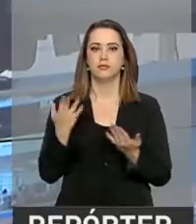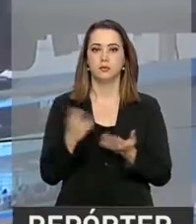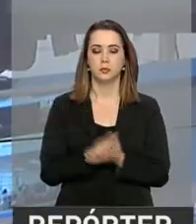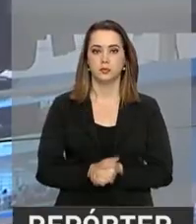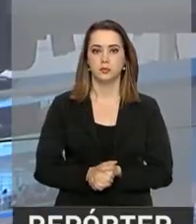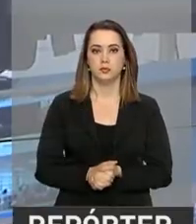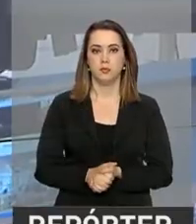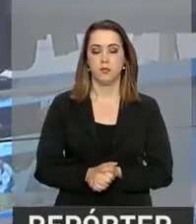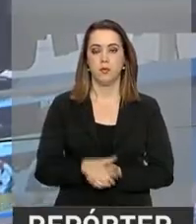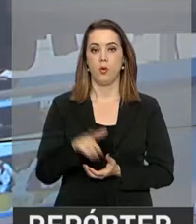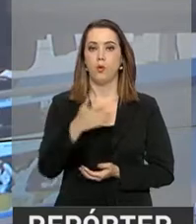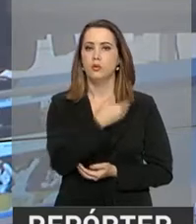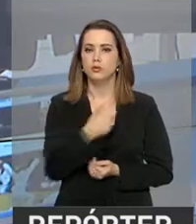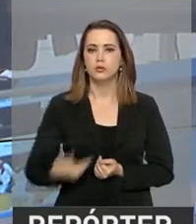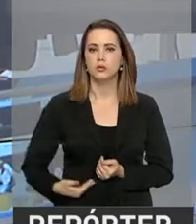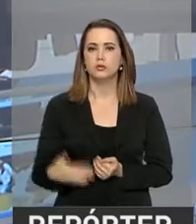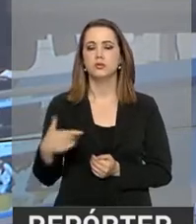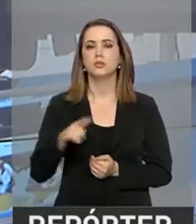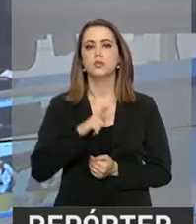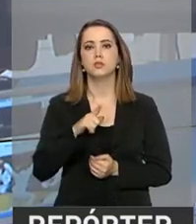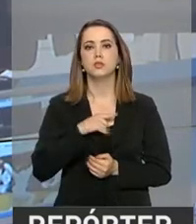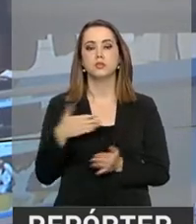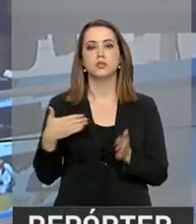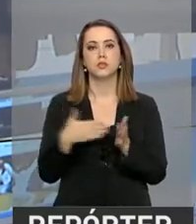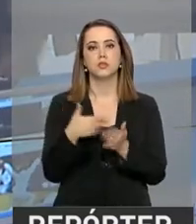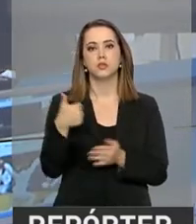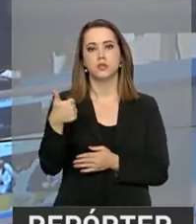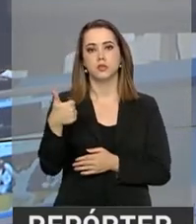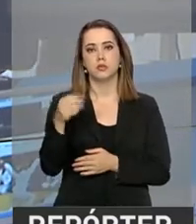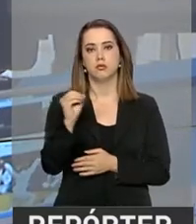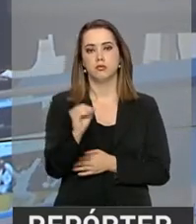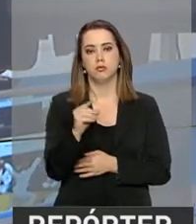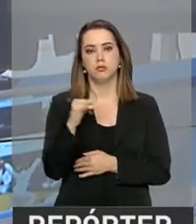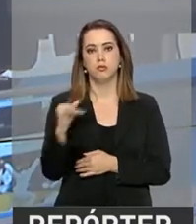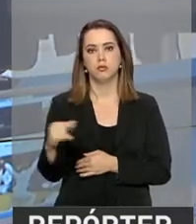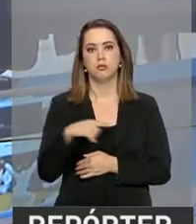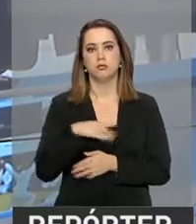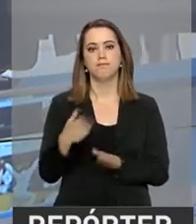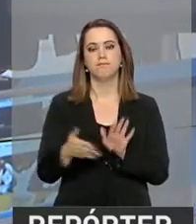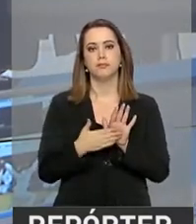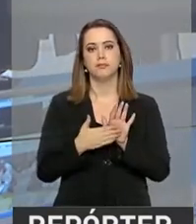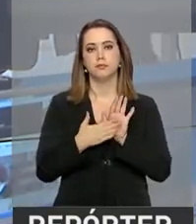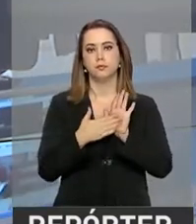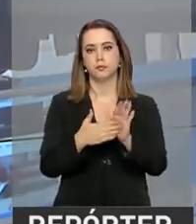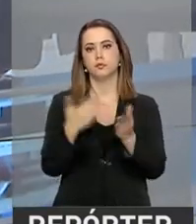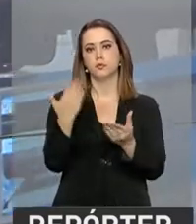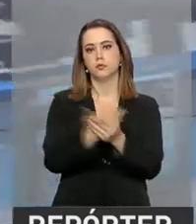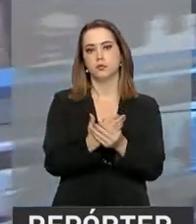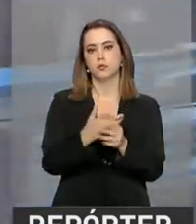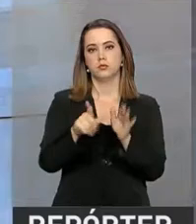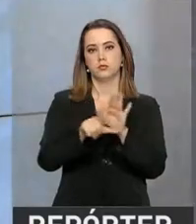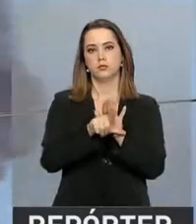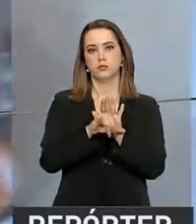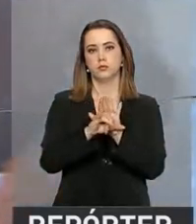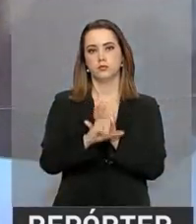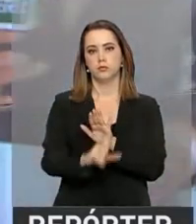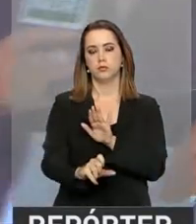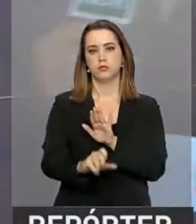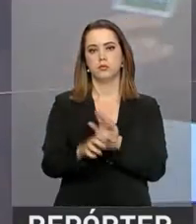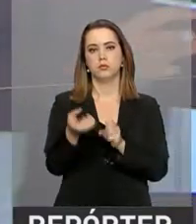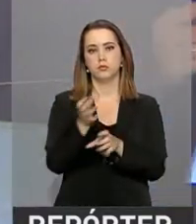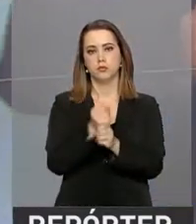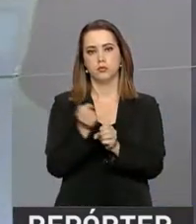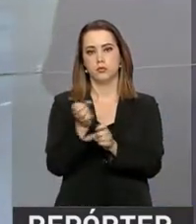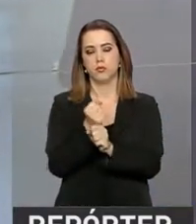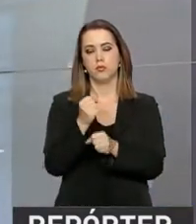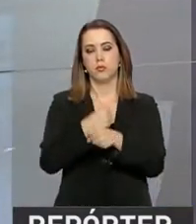o governo tem até 10 dias para apresentar o projeto da lei orçamentária para o ano que vem o repórter paulo la sálvia tem pra gente as